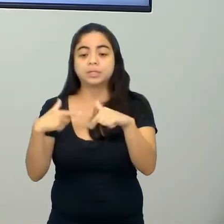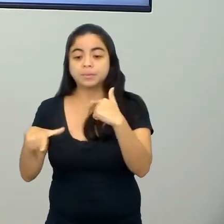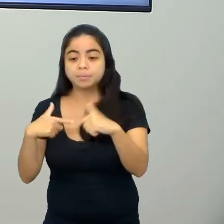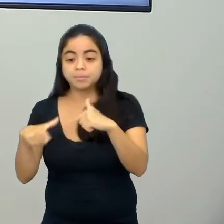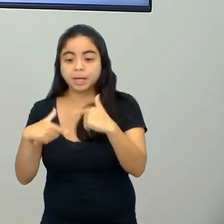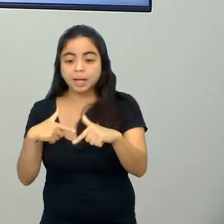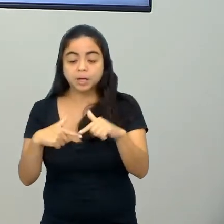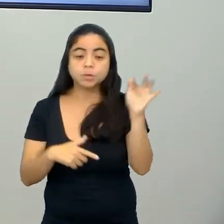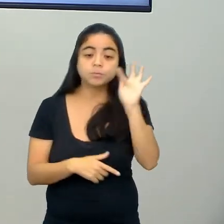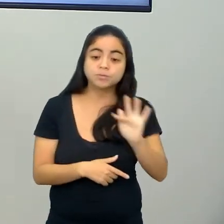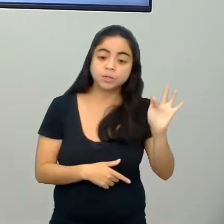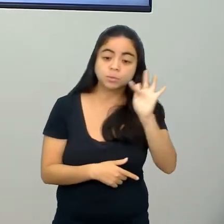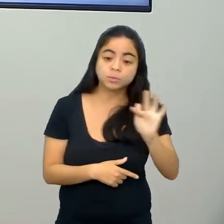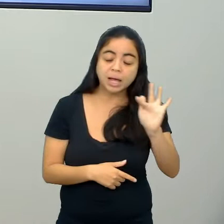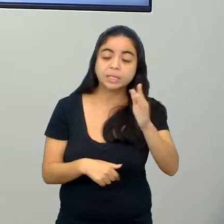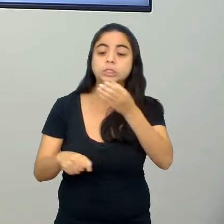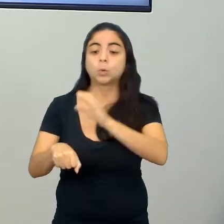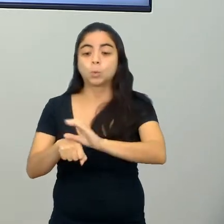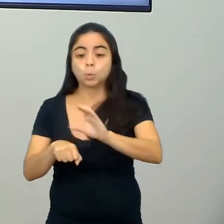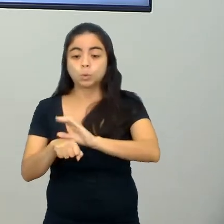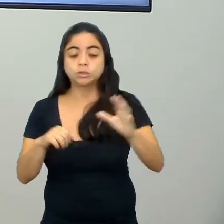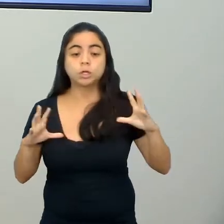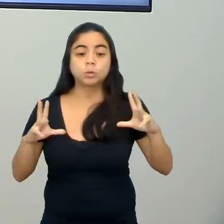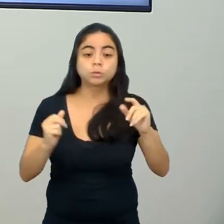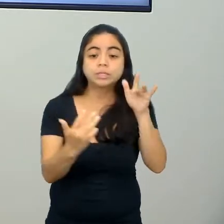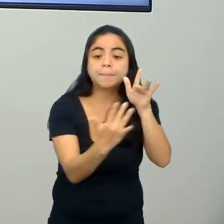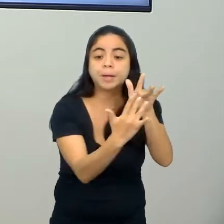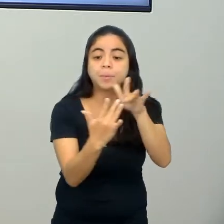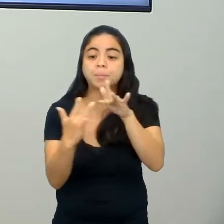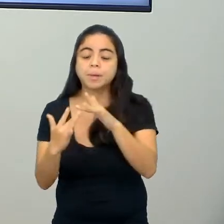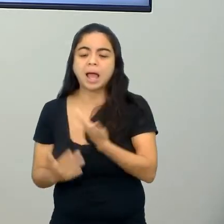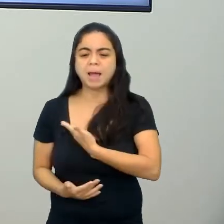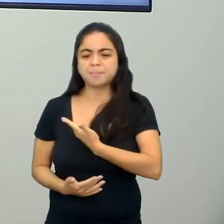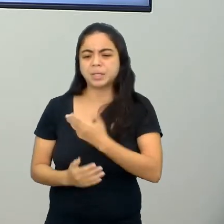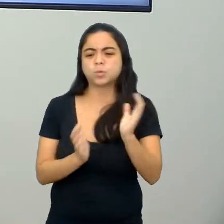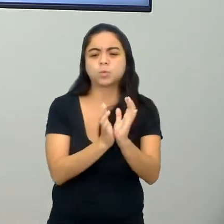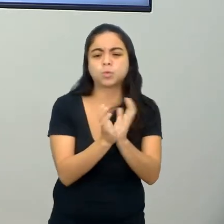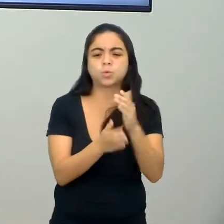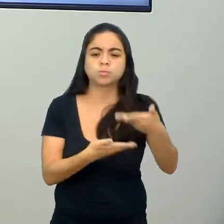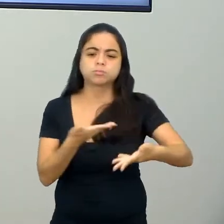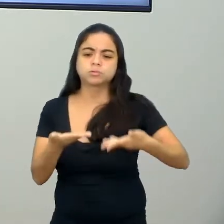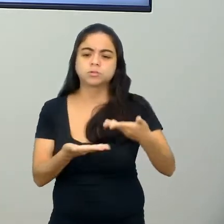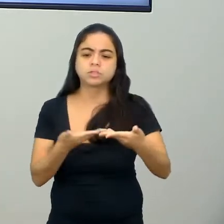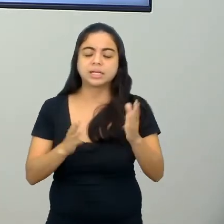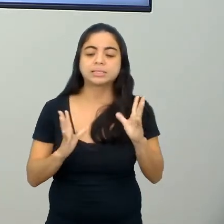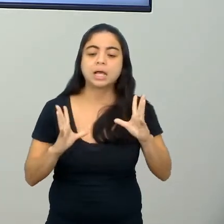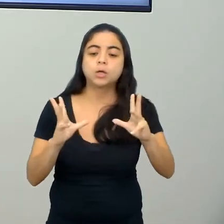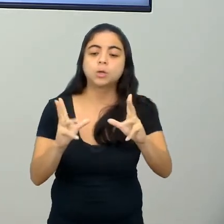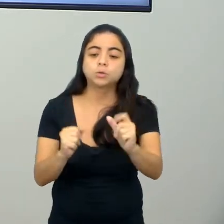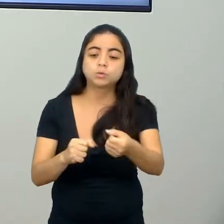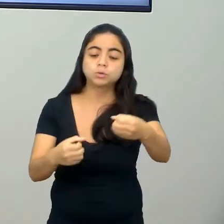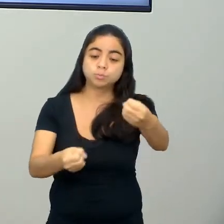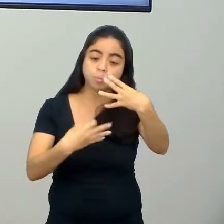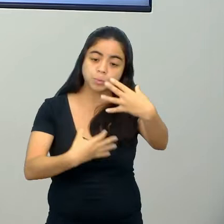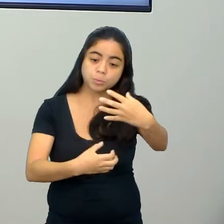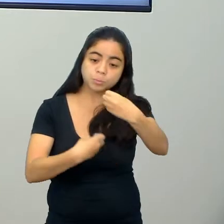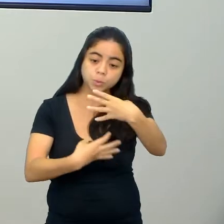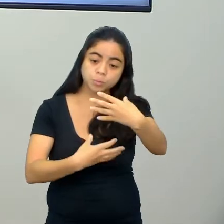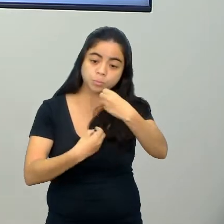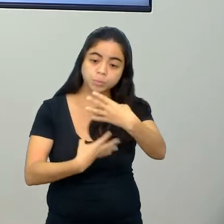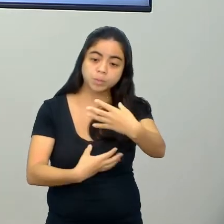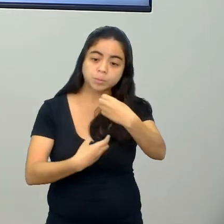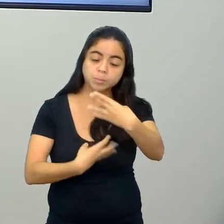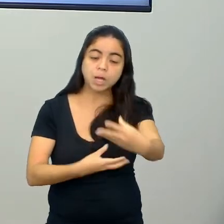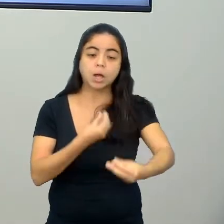pela universidade, por um curso. Todos esses contatos, os seus amigos, grupos sociais, todos eles vão te ensinando